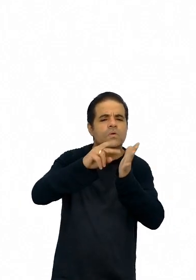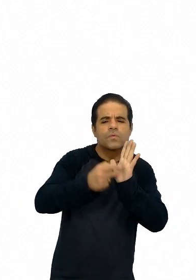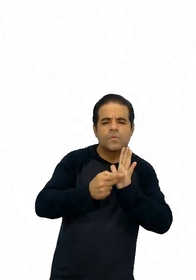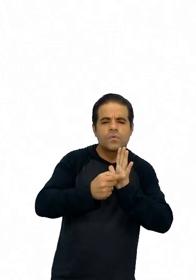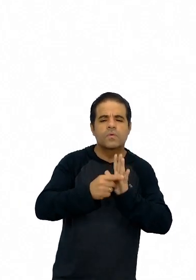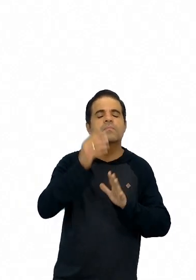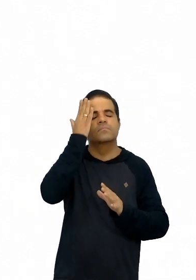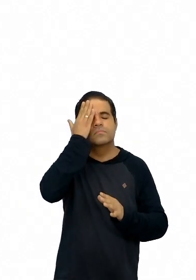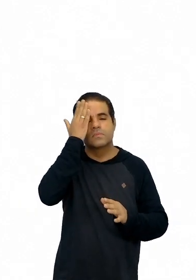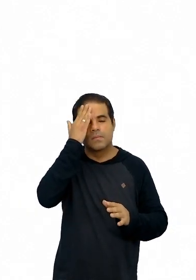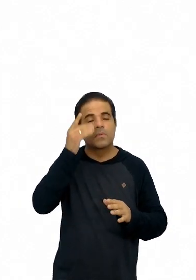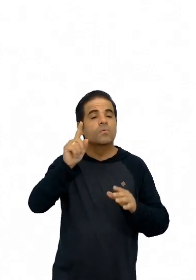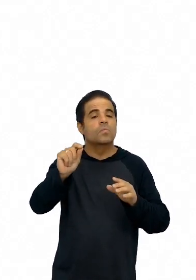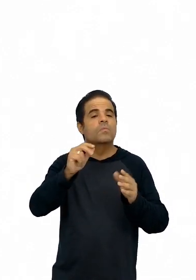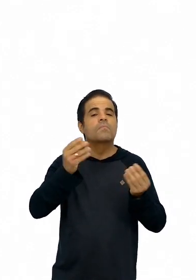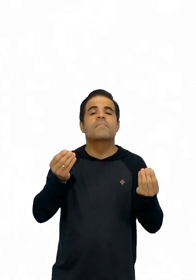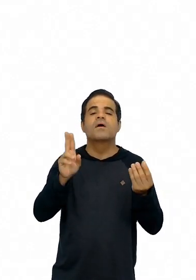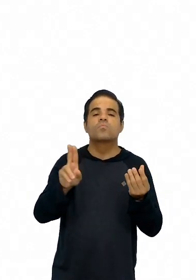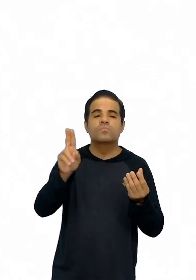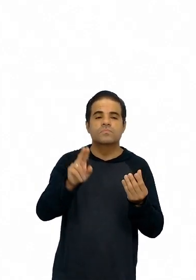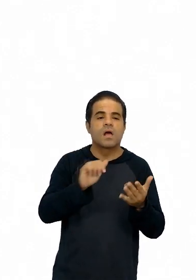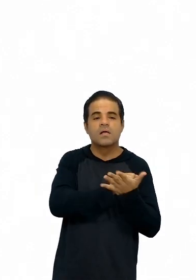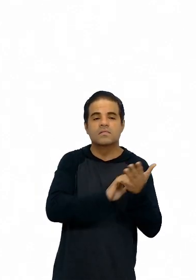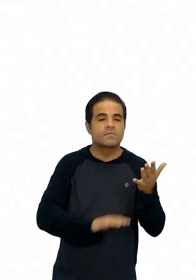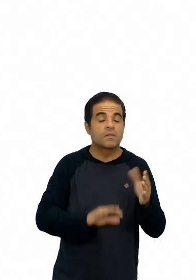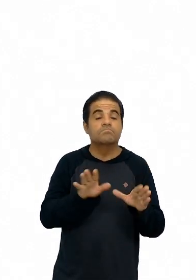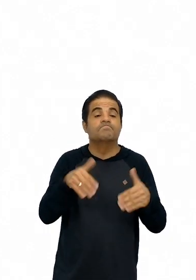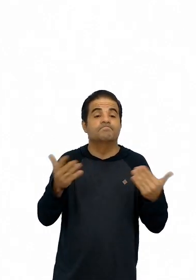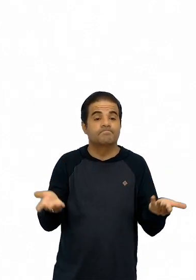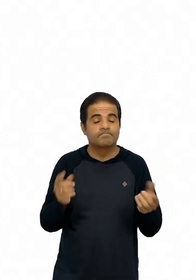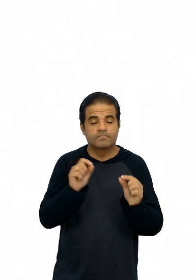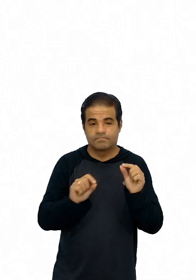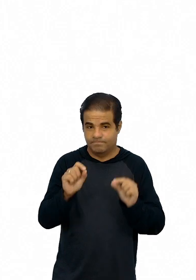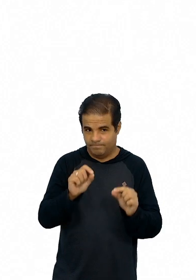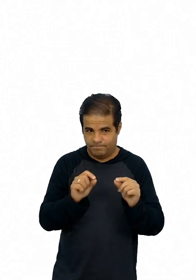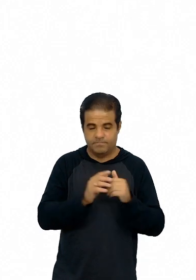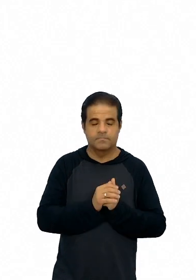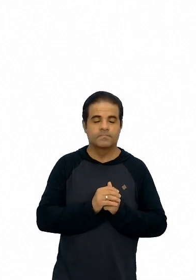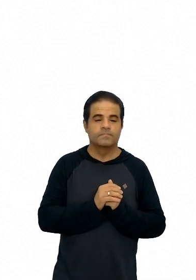E para saber por que serve aqui nessas atividades.